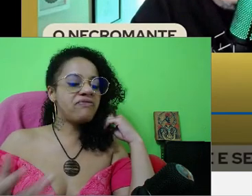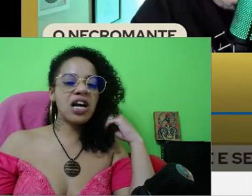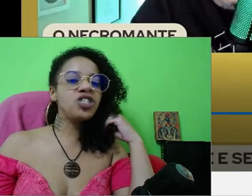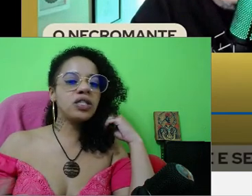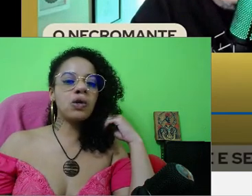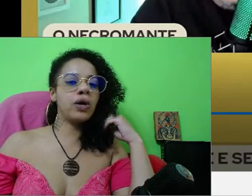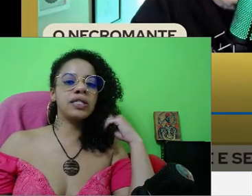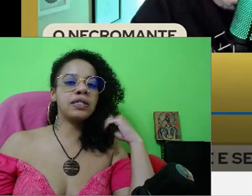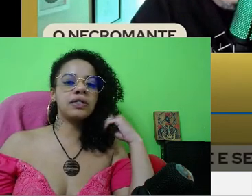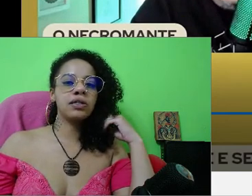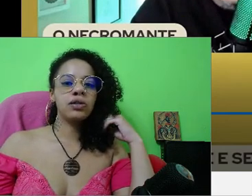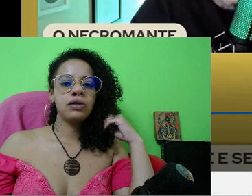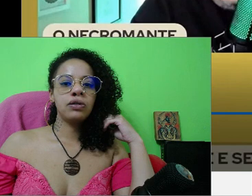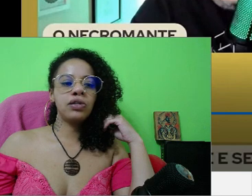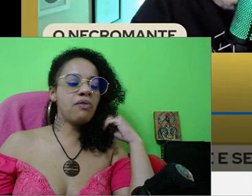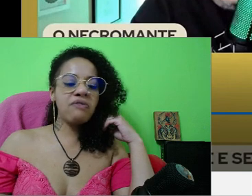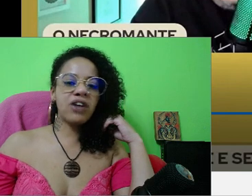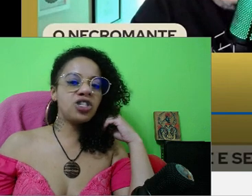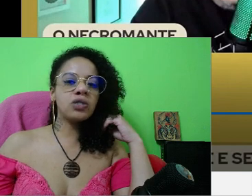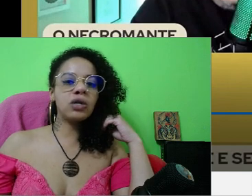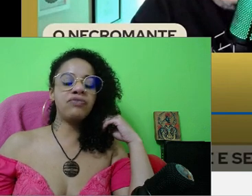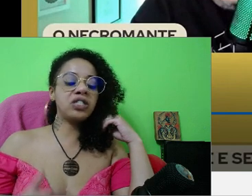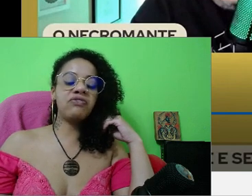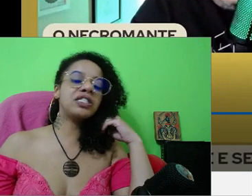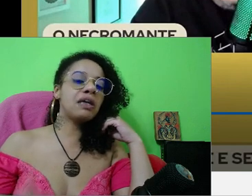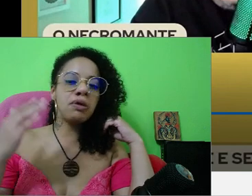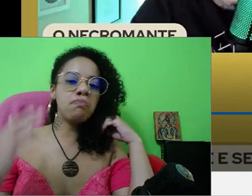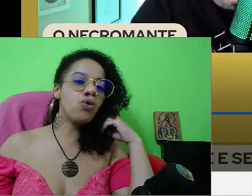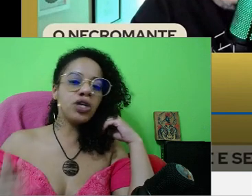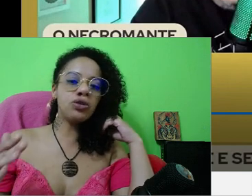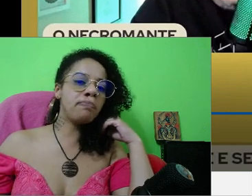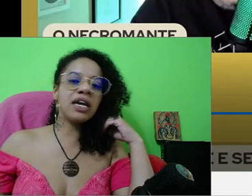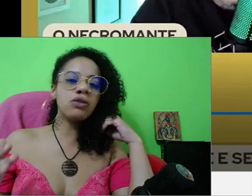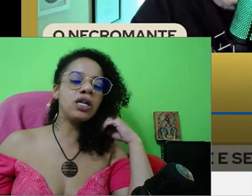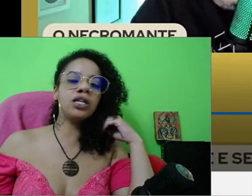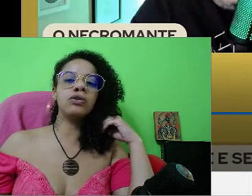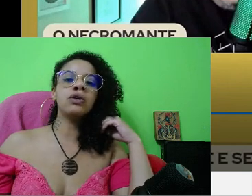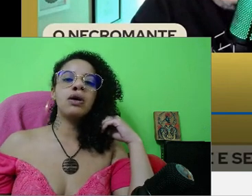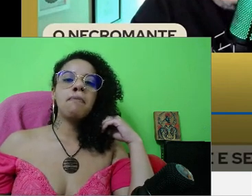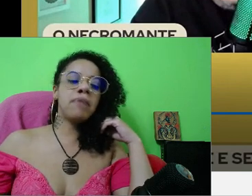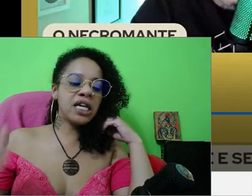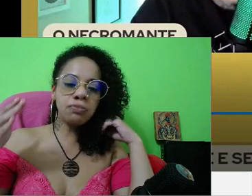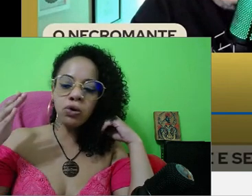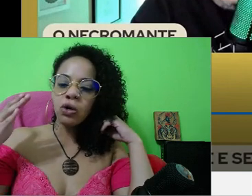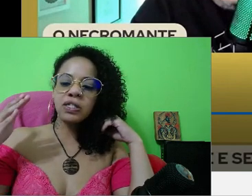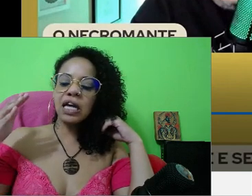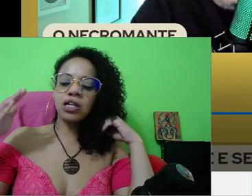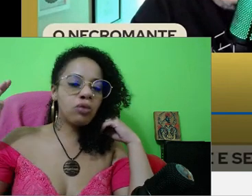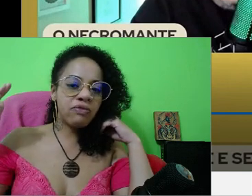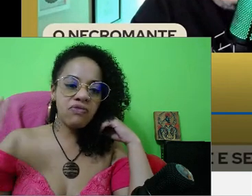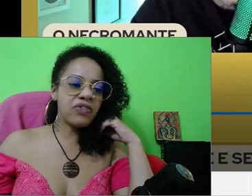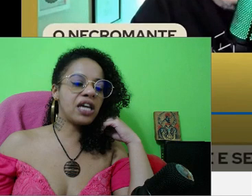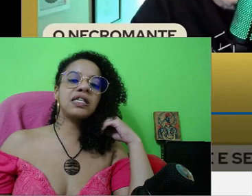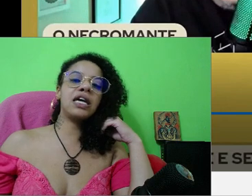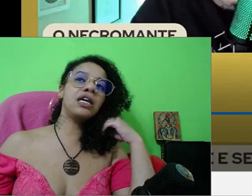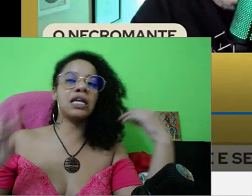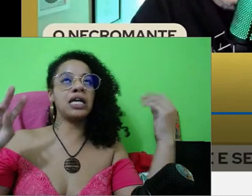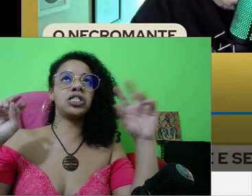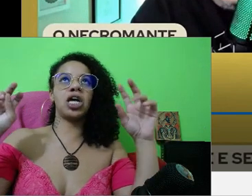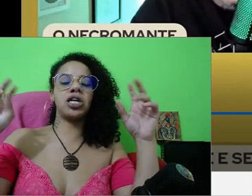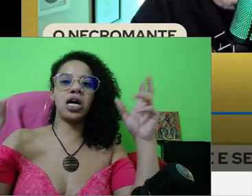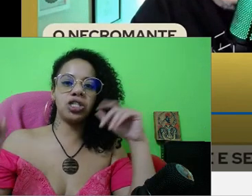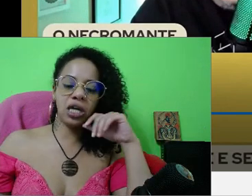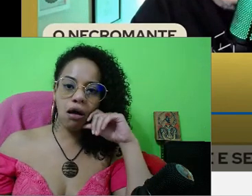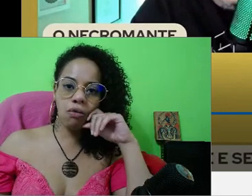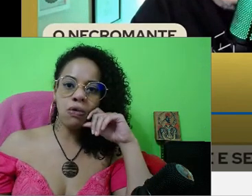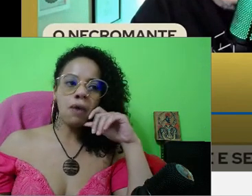não inverte as coisas não inverte as coisas e você foi sempre muito bem acolhido mesmo sem a tua vivência aí